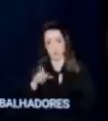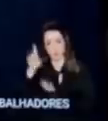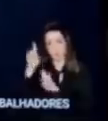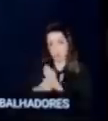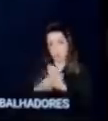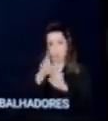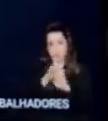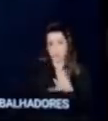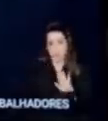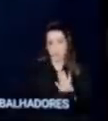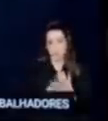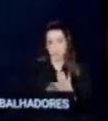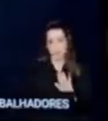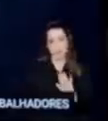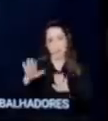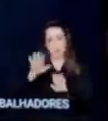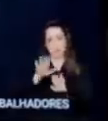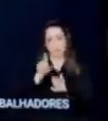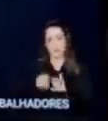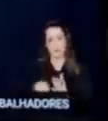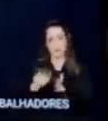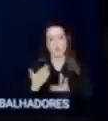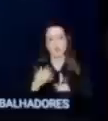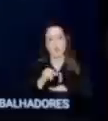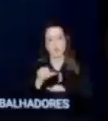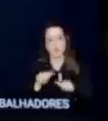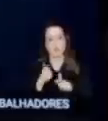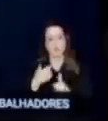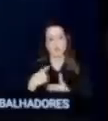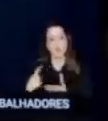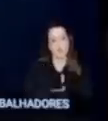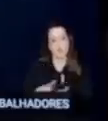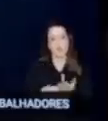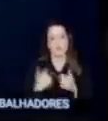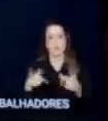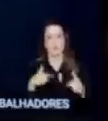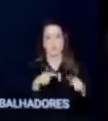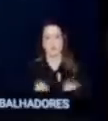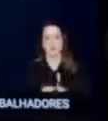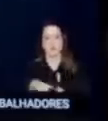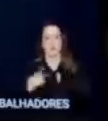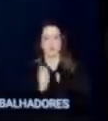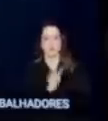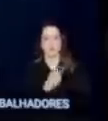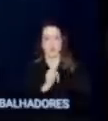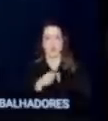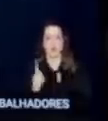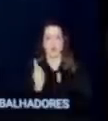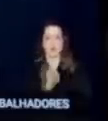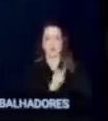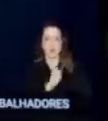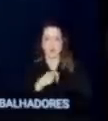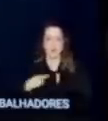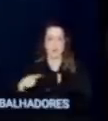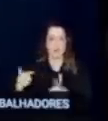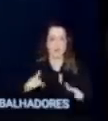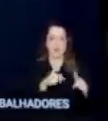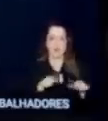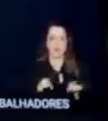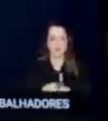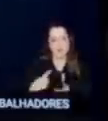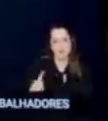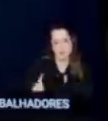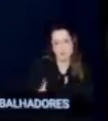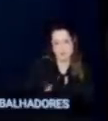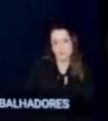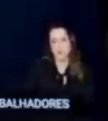diretor-geral da Organização Internacional do Trabalho, e do companheiro Marinho, ministro do meu trabalho. Quero saudar a